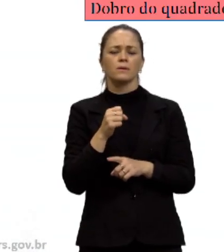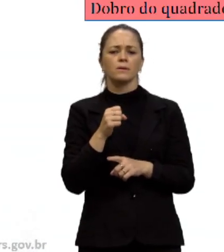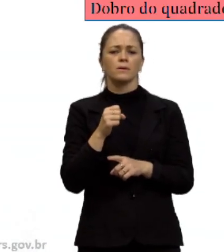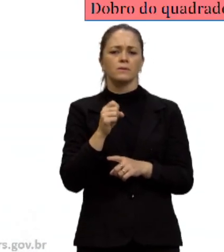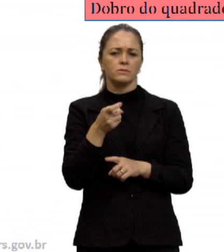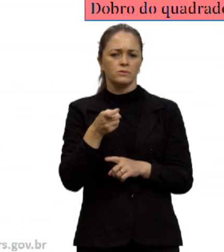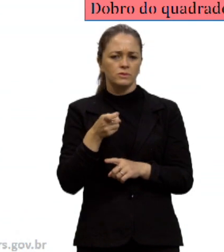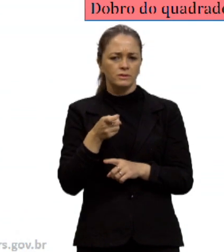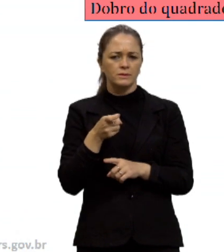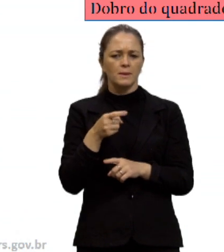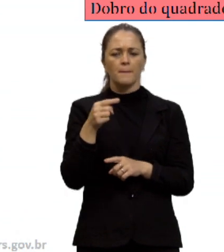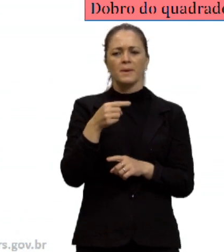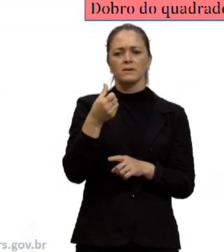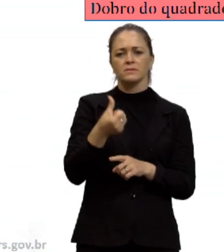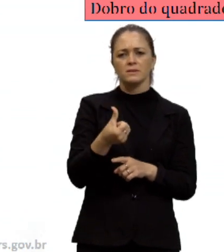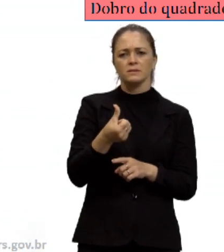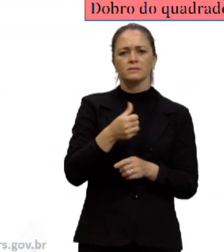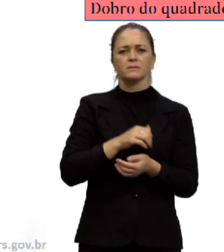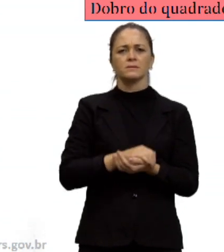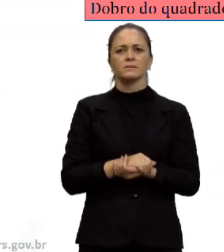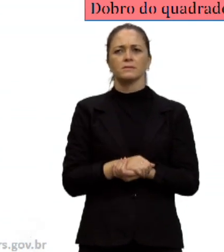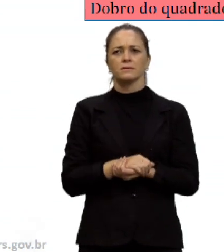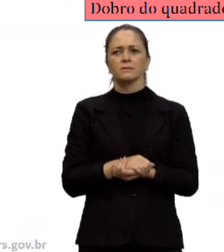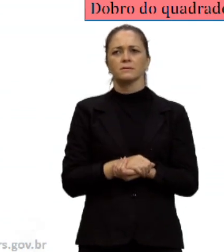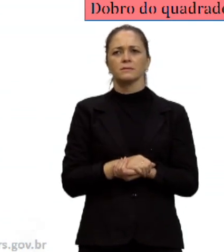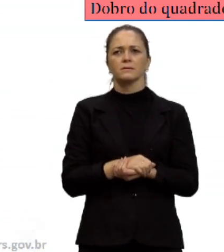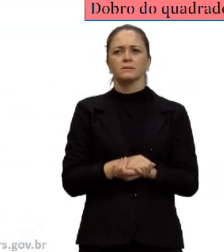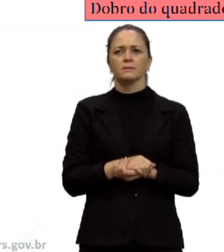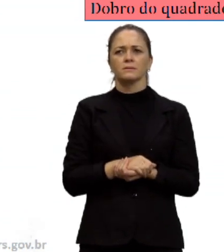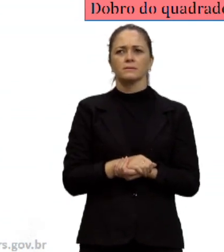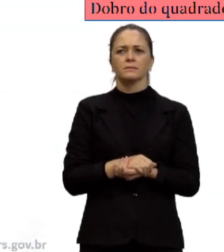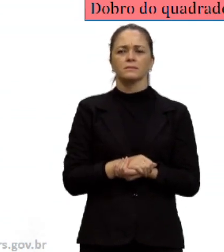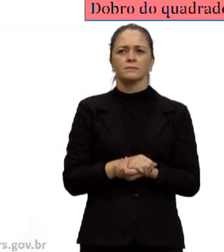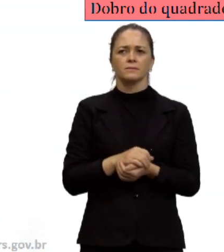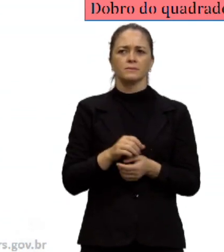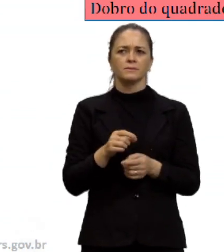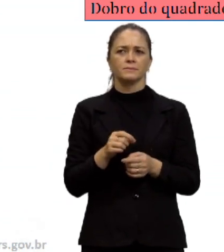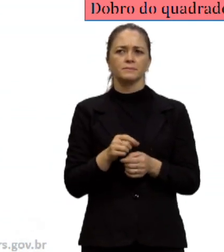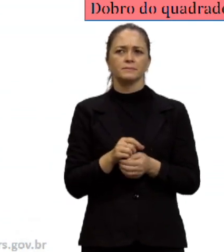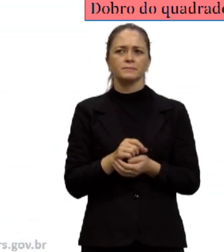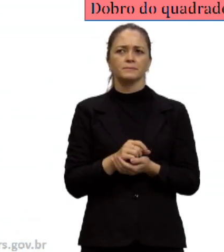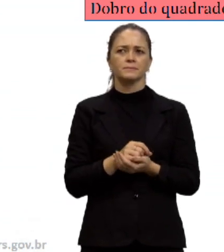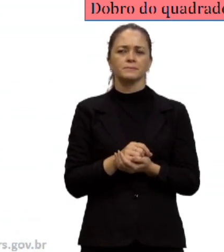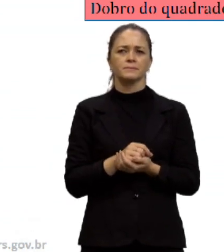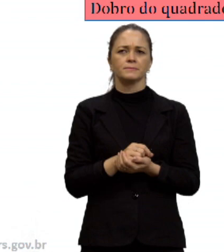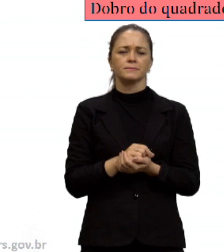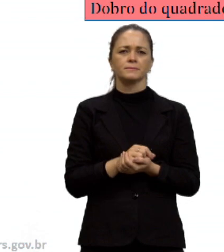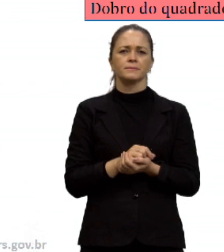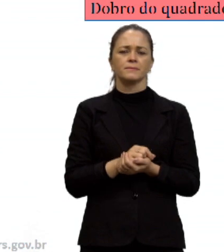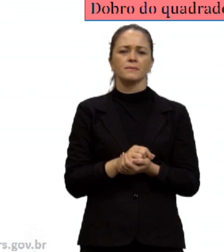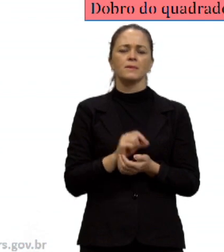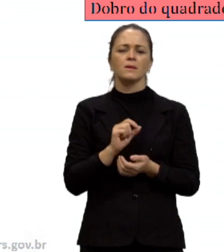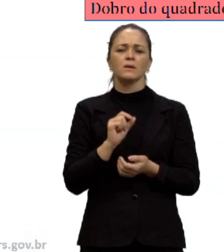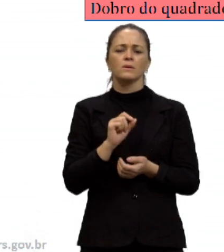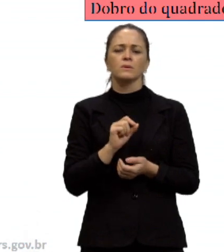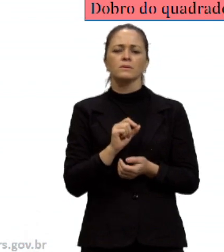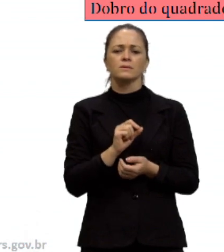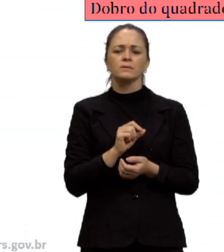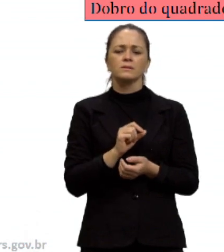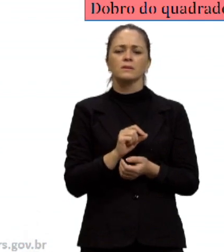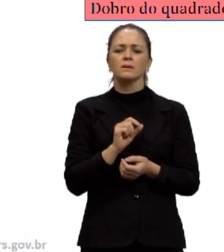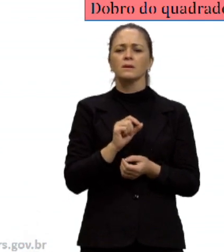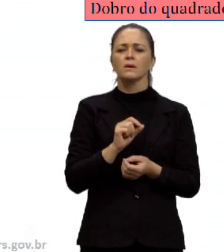x, ó. O produto deste número por 8 menos 6. Então, quais são os